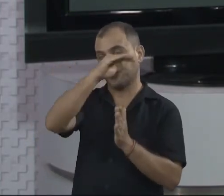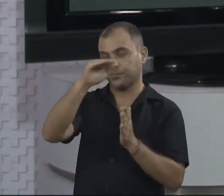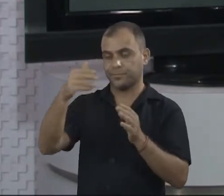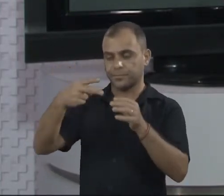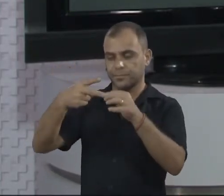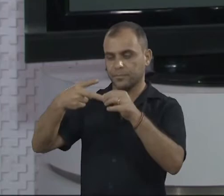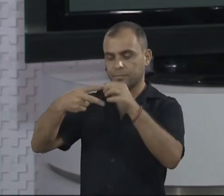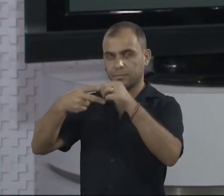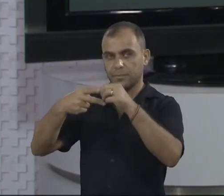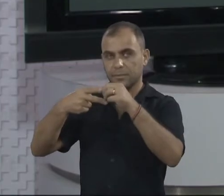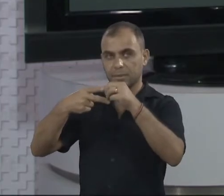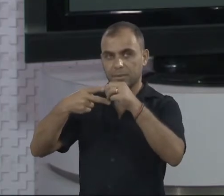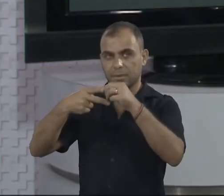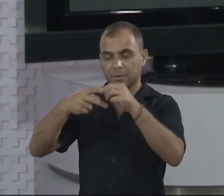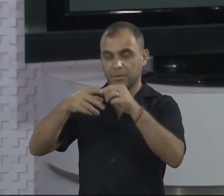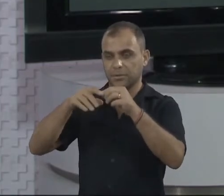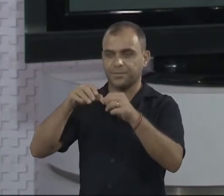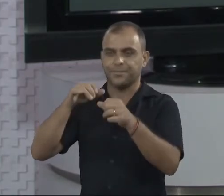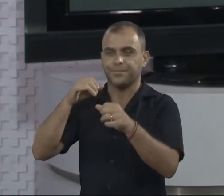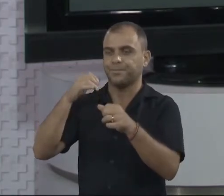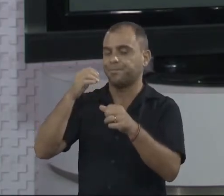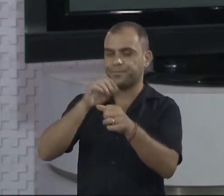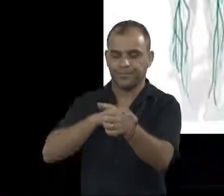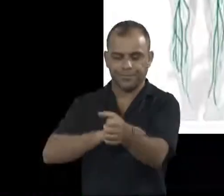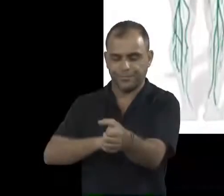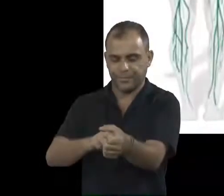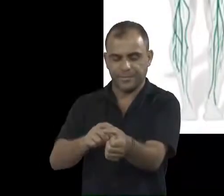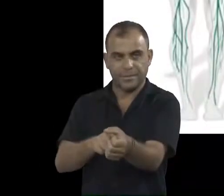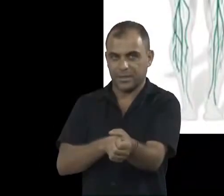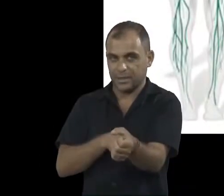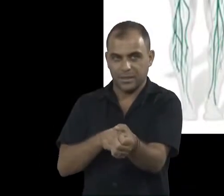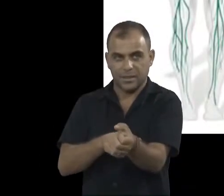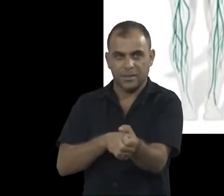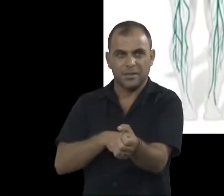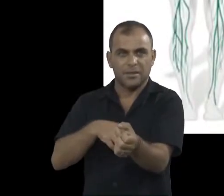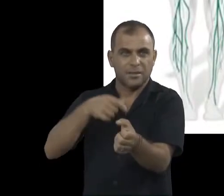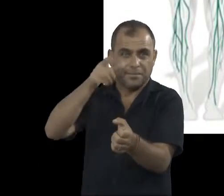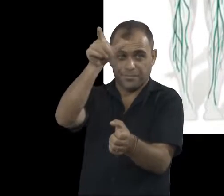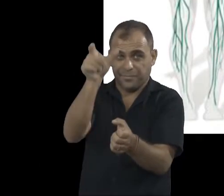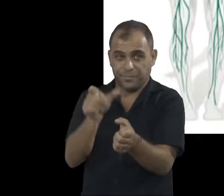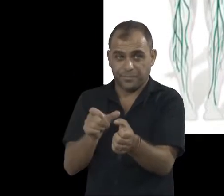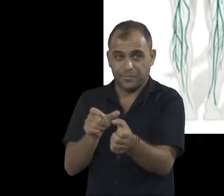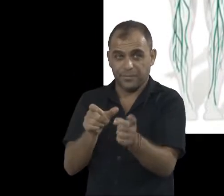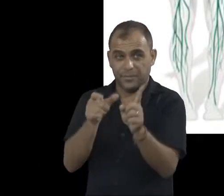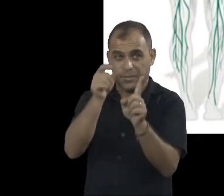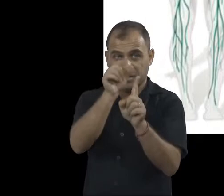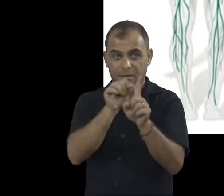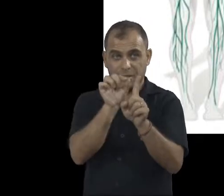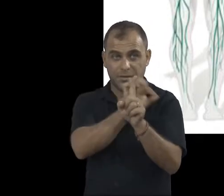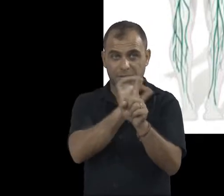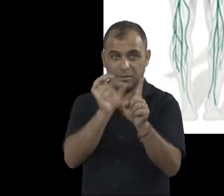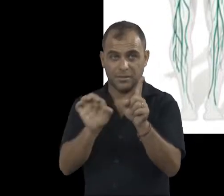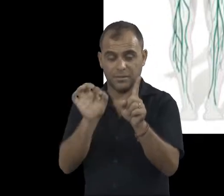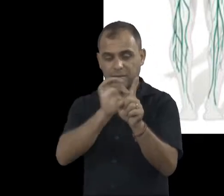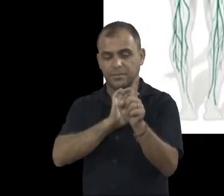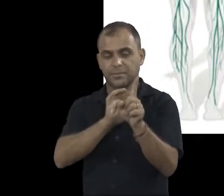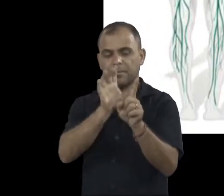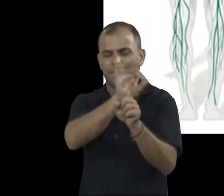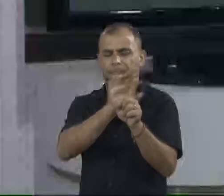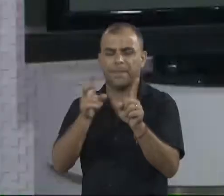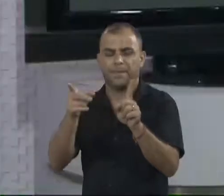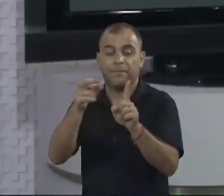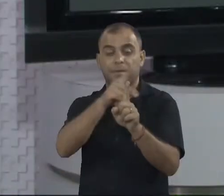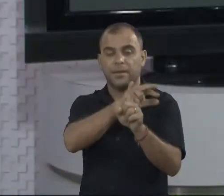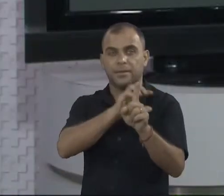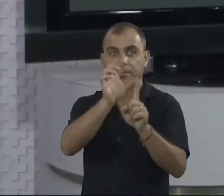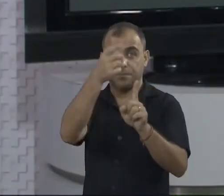nervos cranianos e espinais, que saem aqui, né, da medula, e os gânglios que estão espalhados pelo corpo,